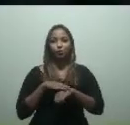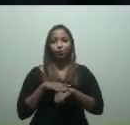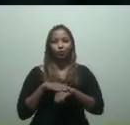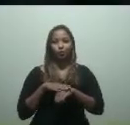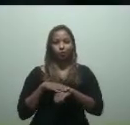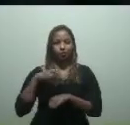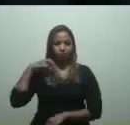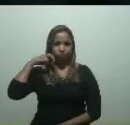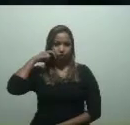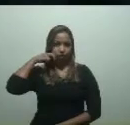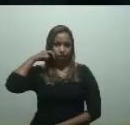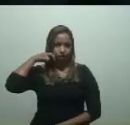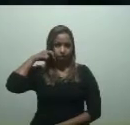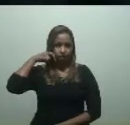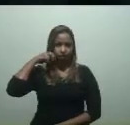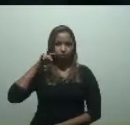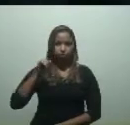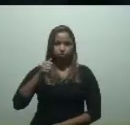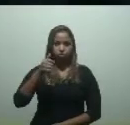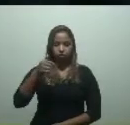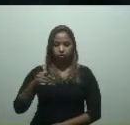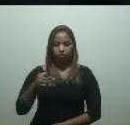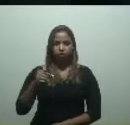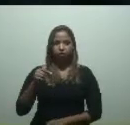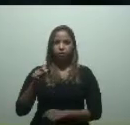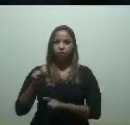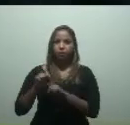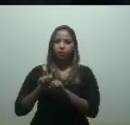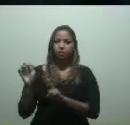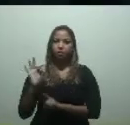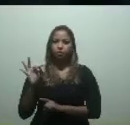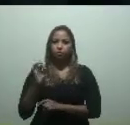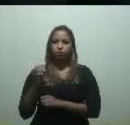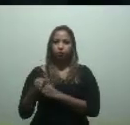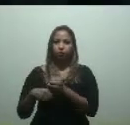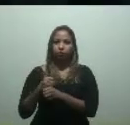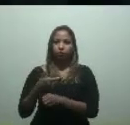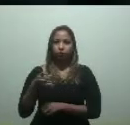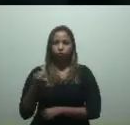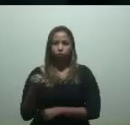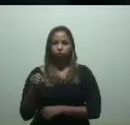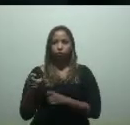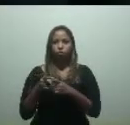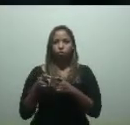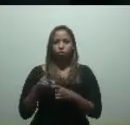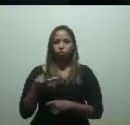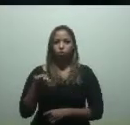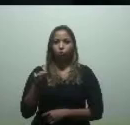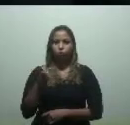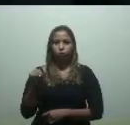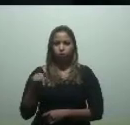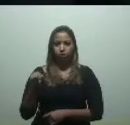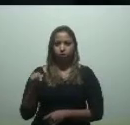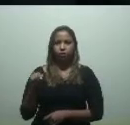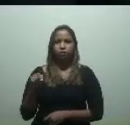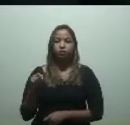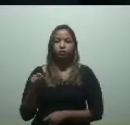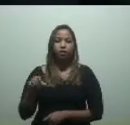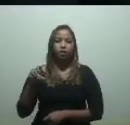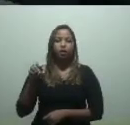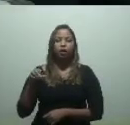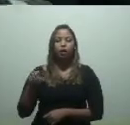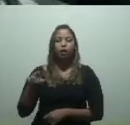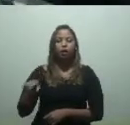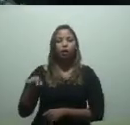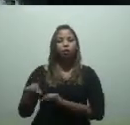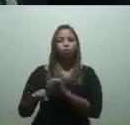Natal, 17 de fevereiro de 2020. Dr. Luiz Eduardo Pinto,